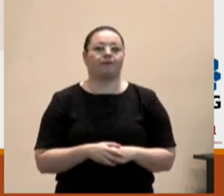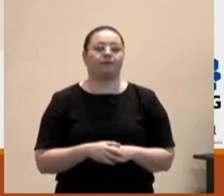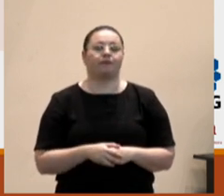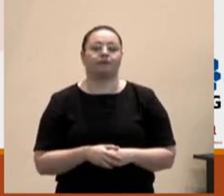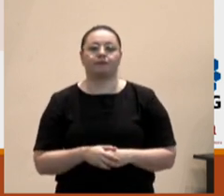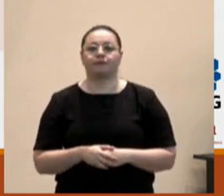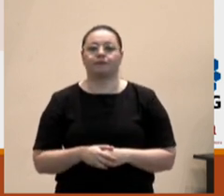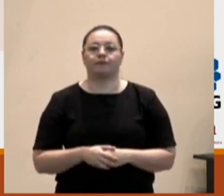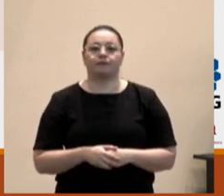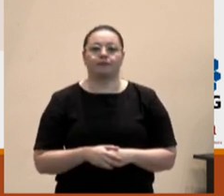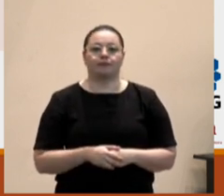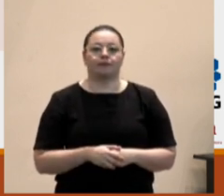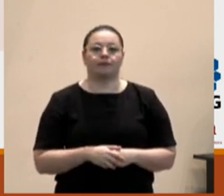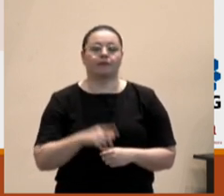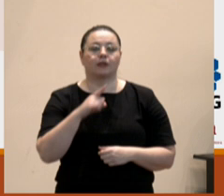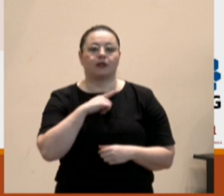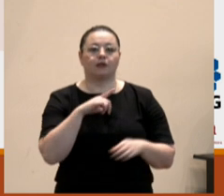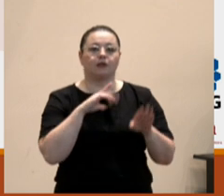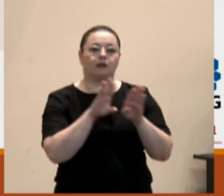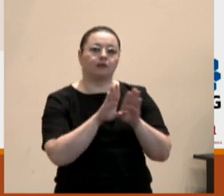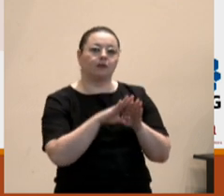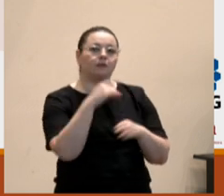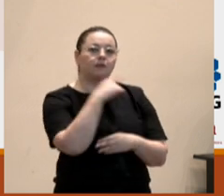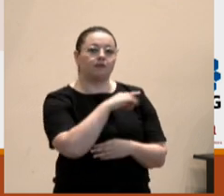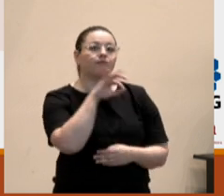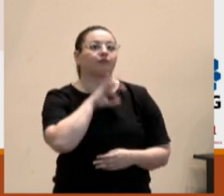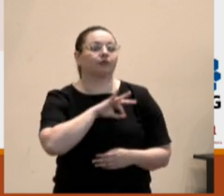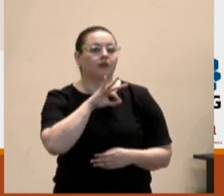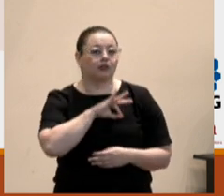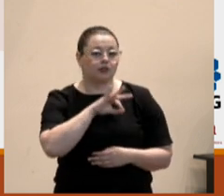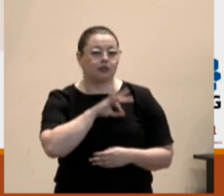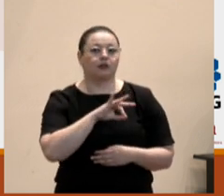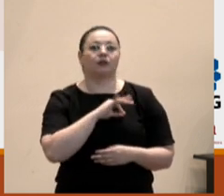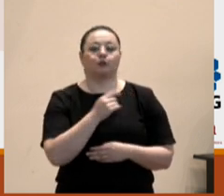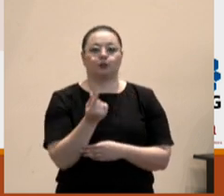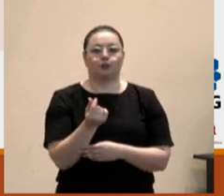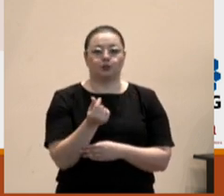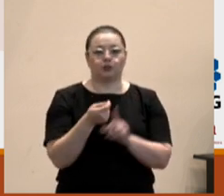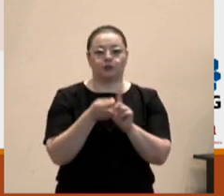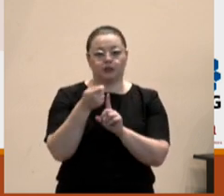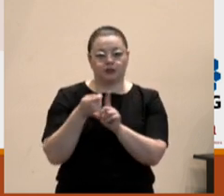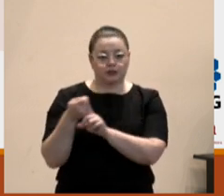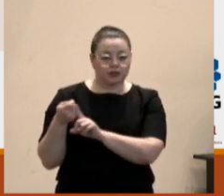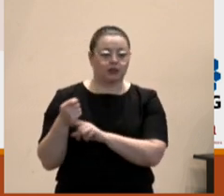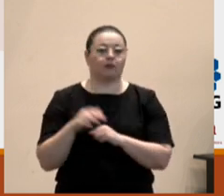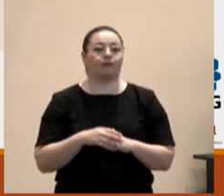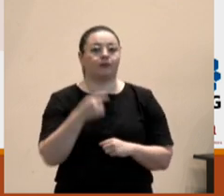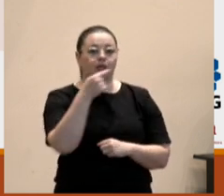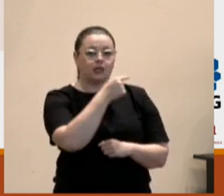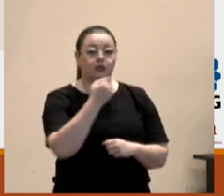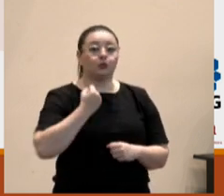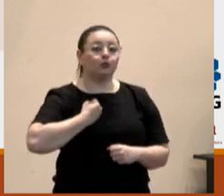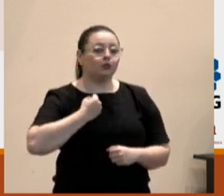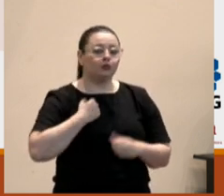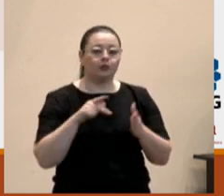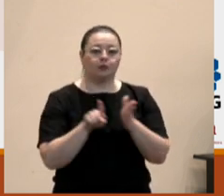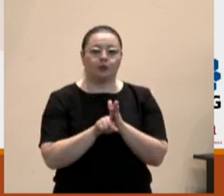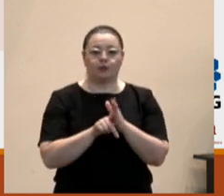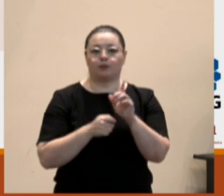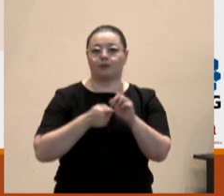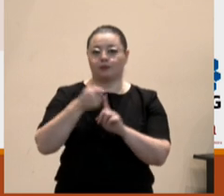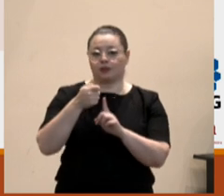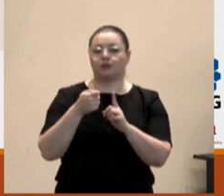formação e o salário, remuneração bruta mensal. Esse número é de janeiro de 2024, e